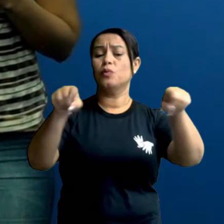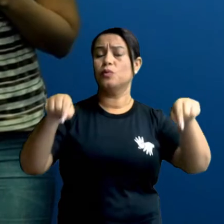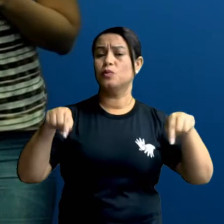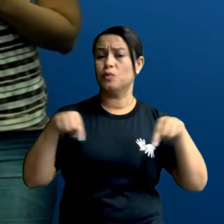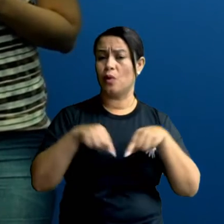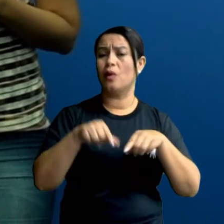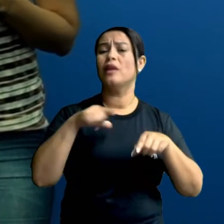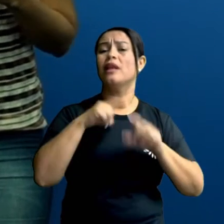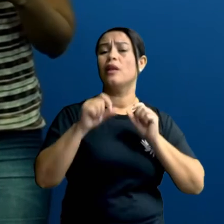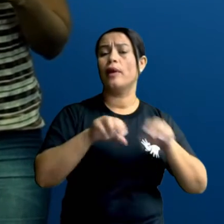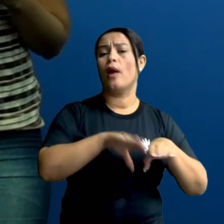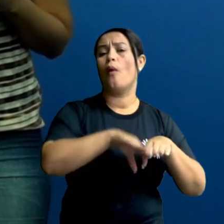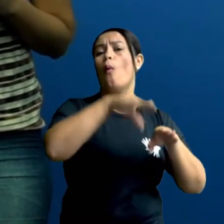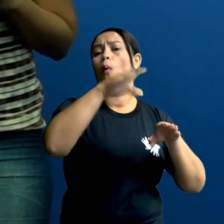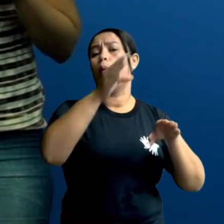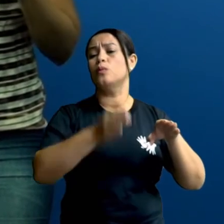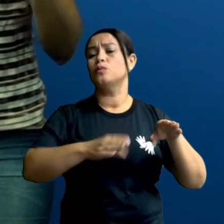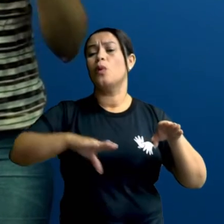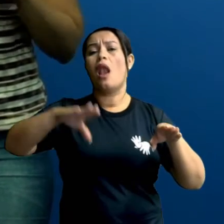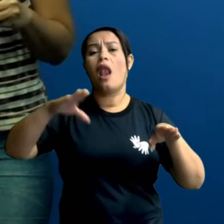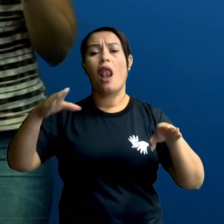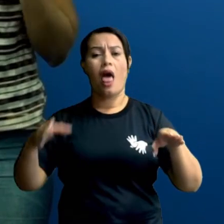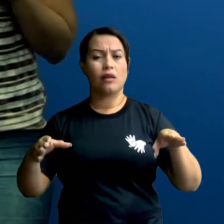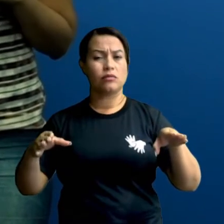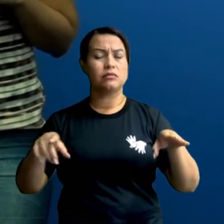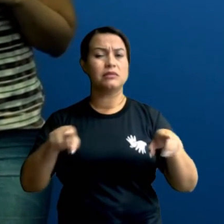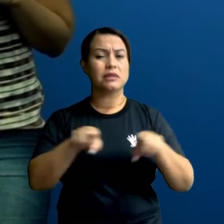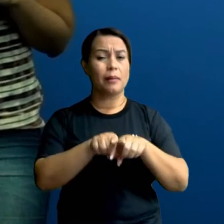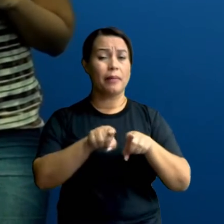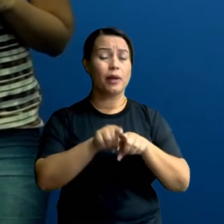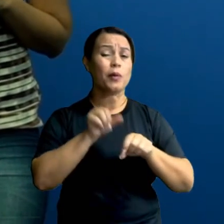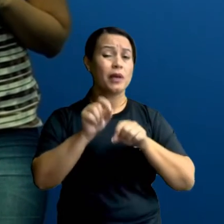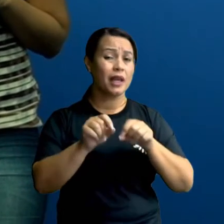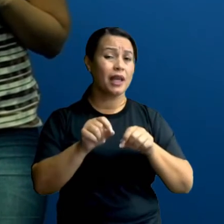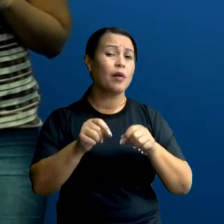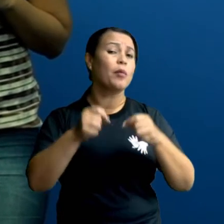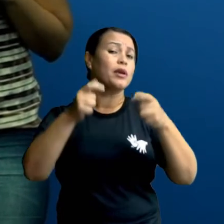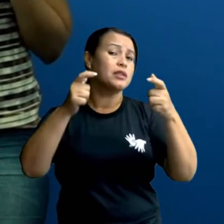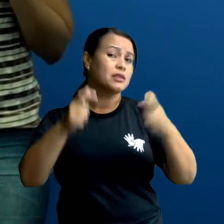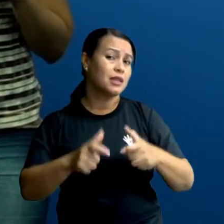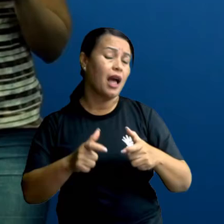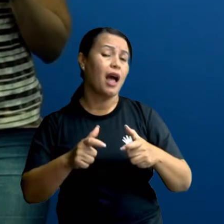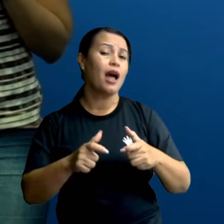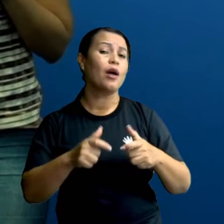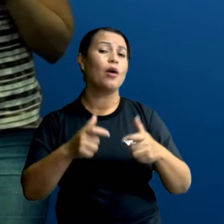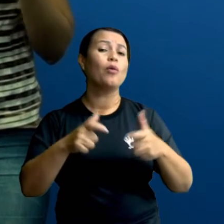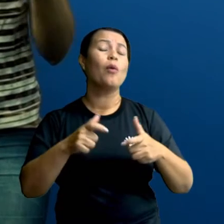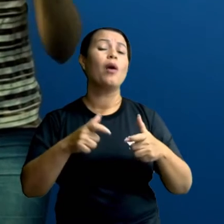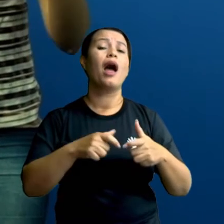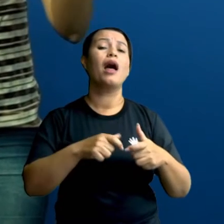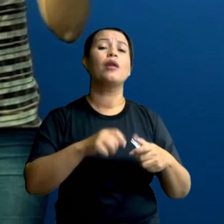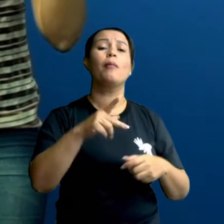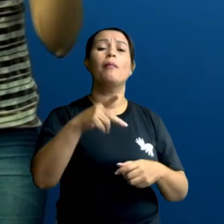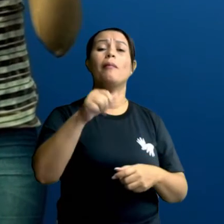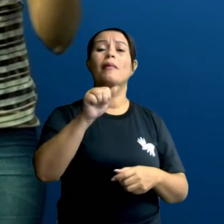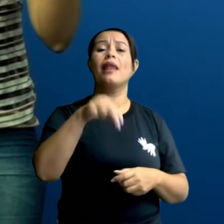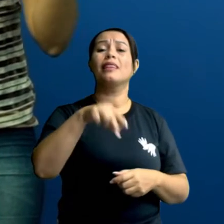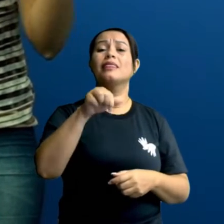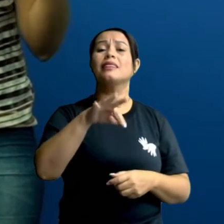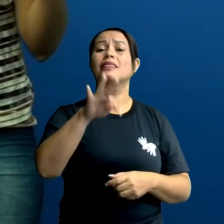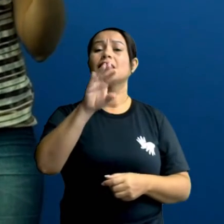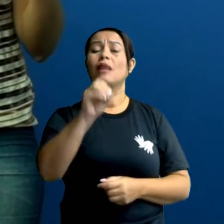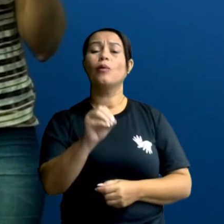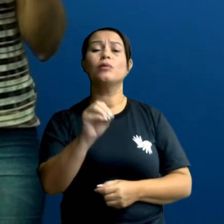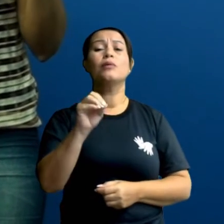ondulado e montanhoso. Por quê? Porque estamos localizados no Planalto da Borborema. Então, quando a gente pega,